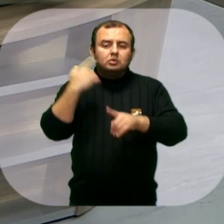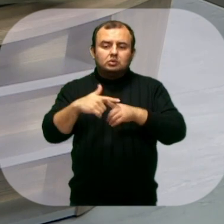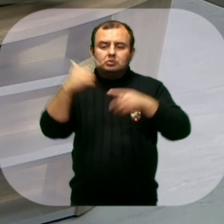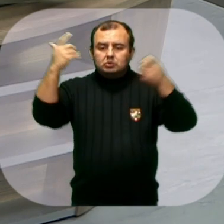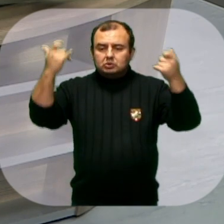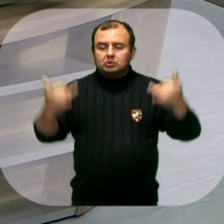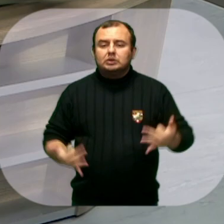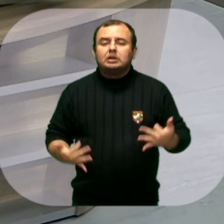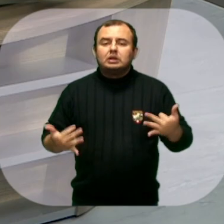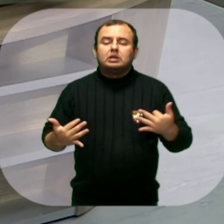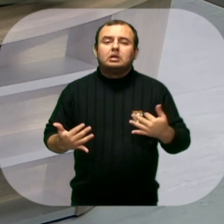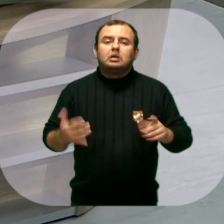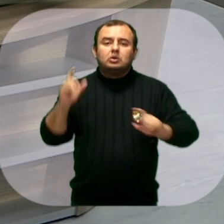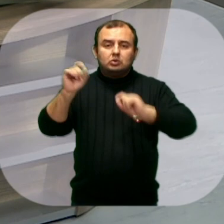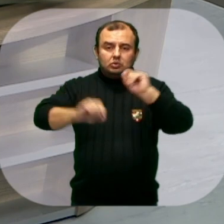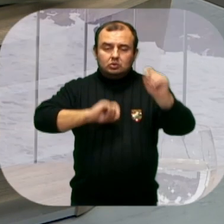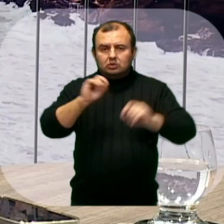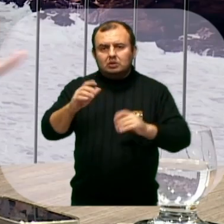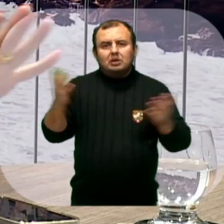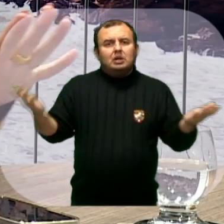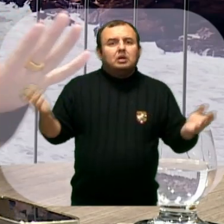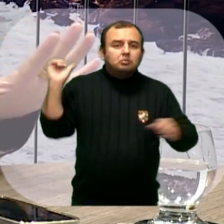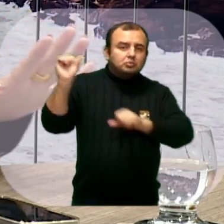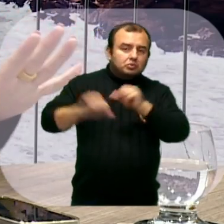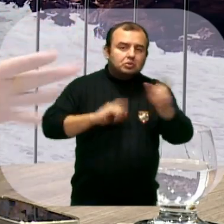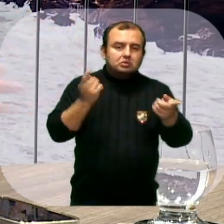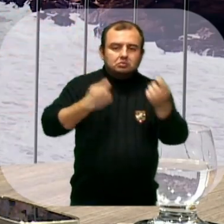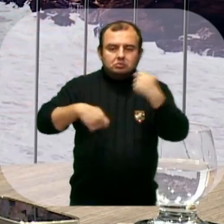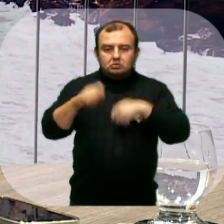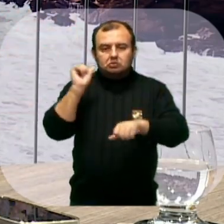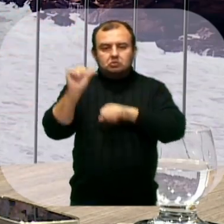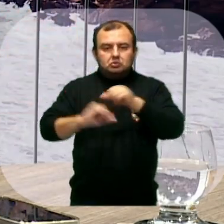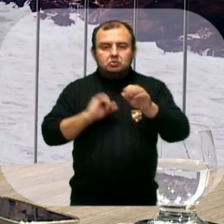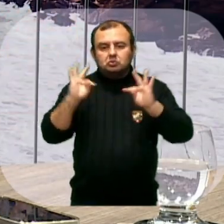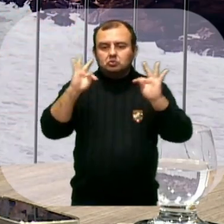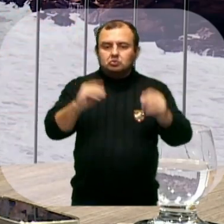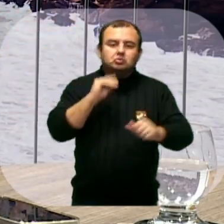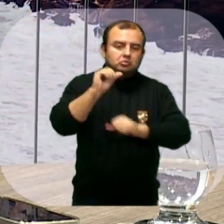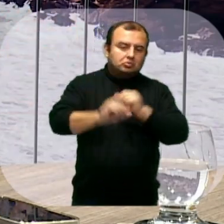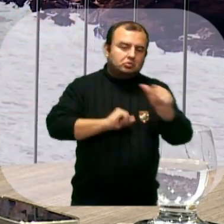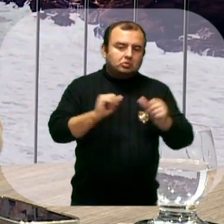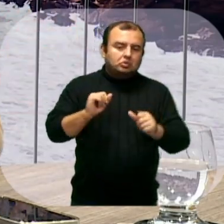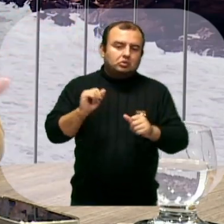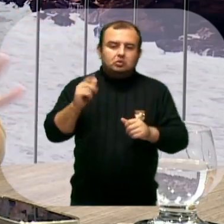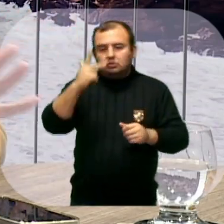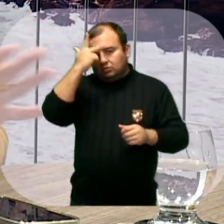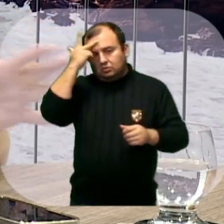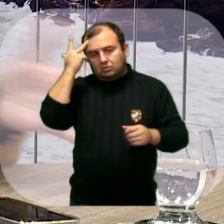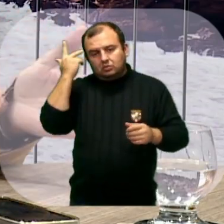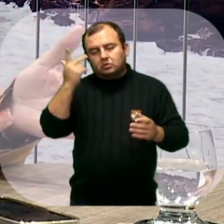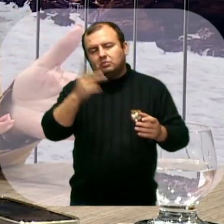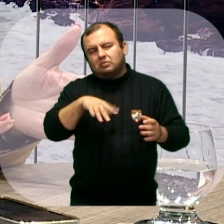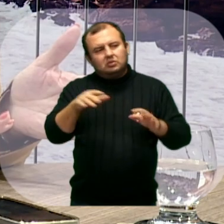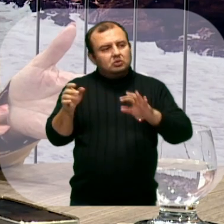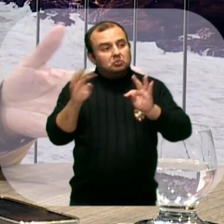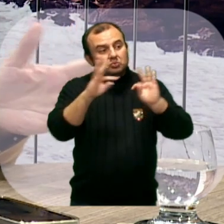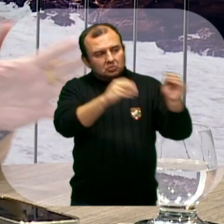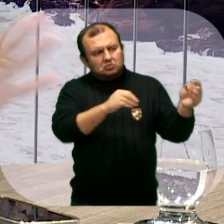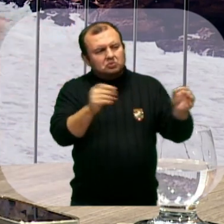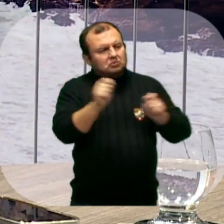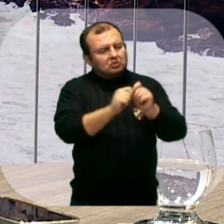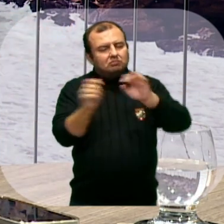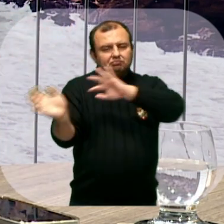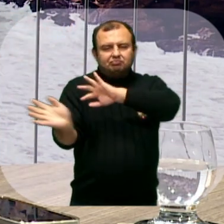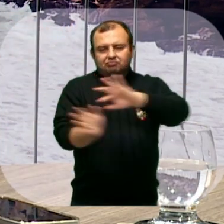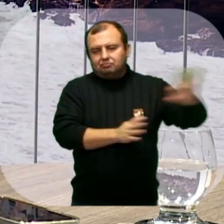falar sobre isso, porque às vezes as pessoas dizem assim, mudou a administração, mudou tudo. Como se as pessoas jogassem fora tudo que foi